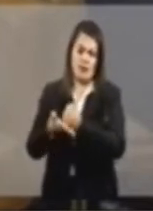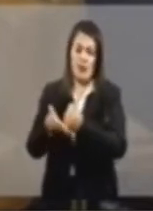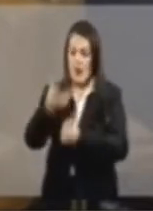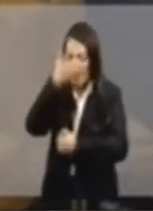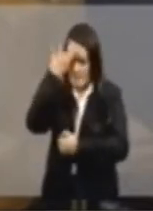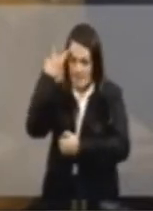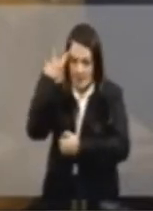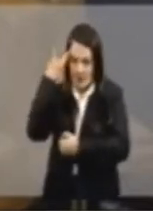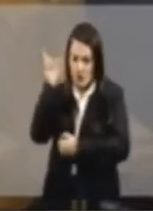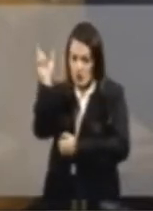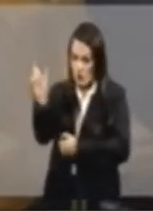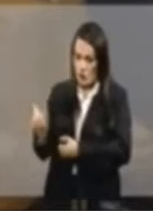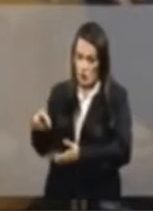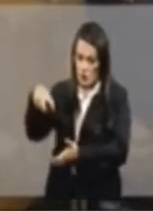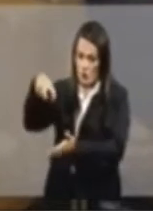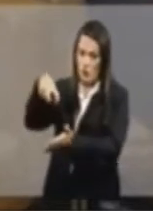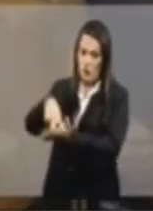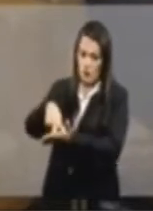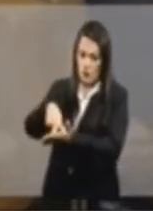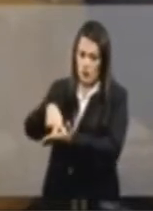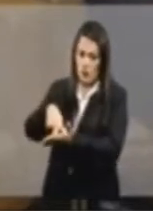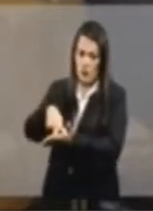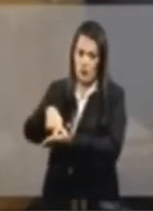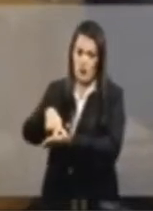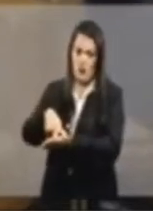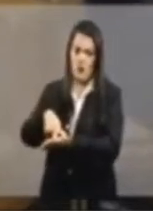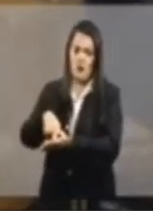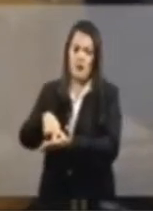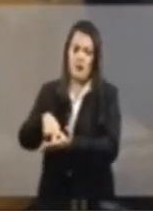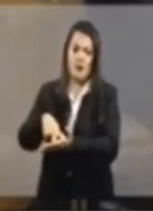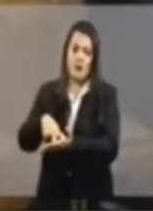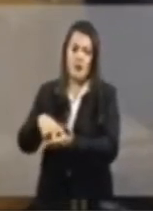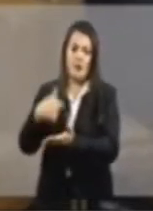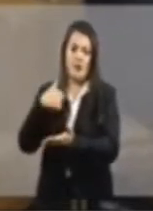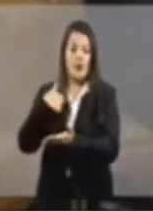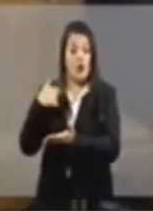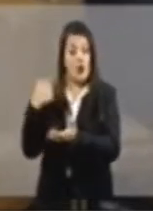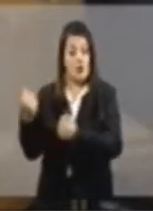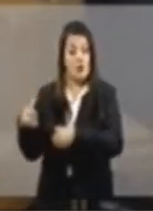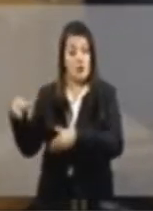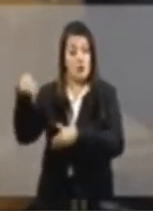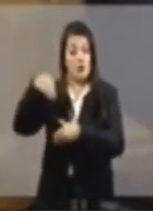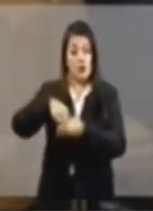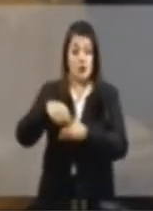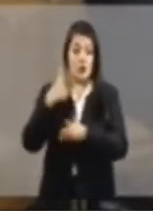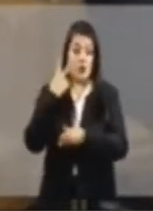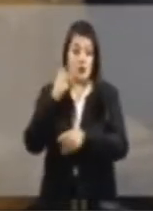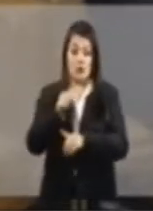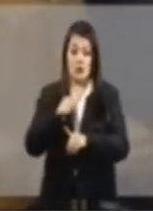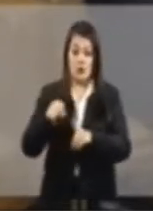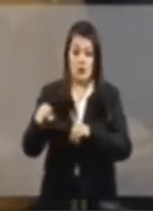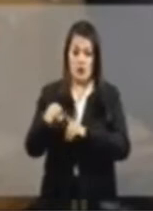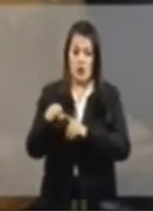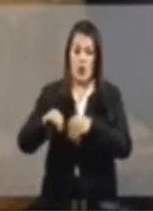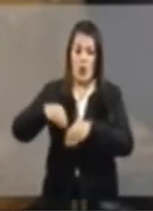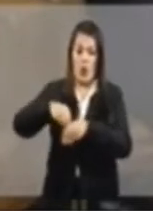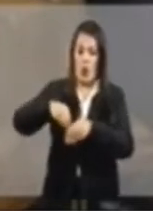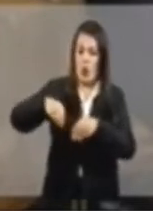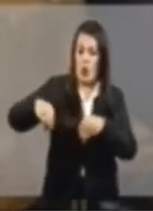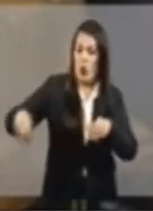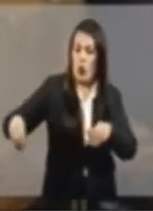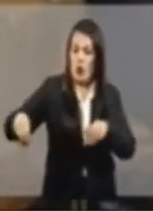criminalmente não deixa de integrar a nossa sociedade não é privado de todos os seus